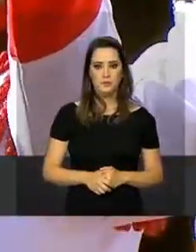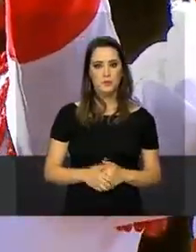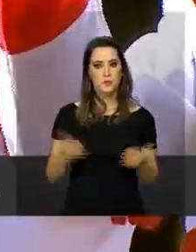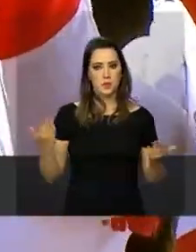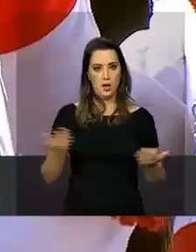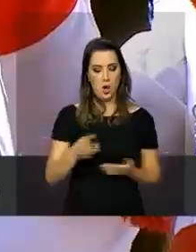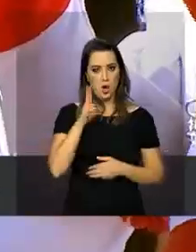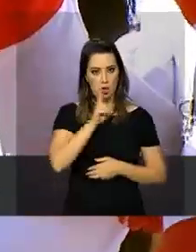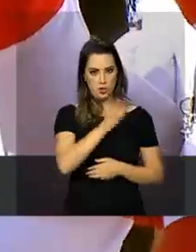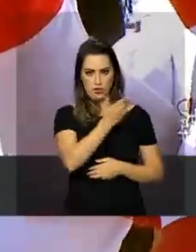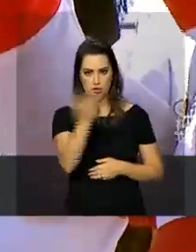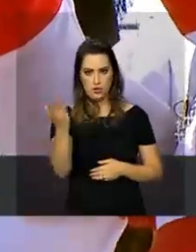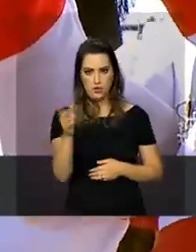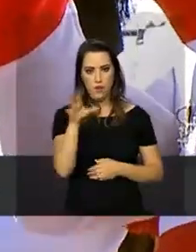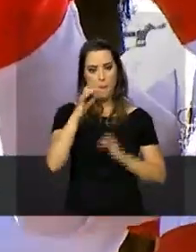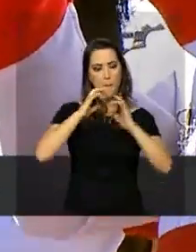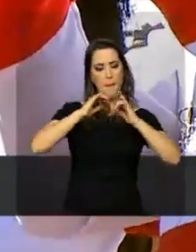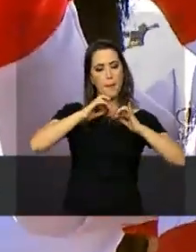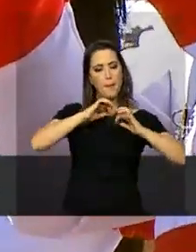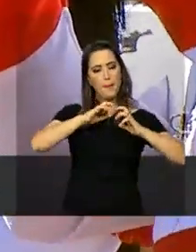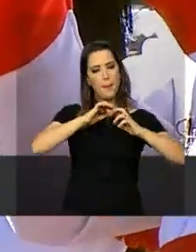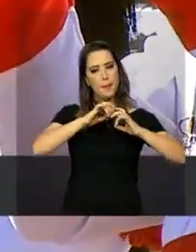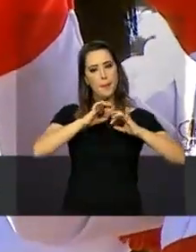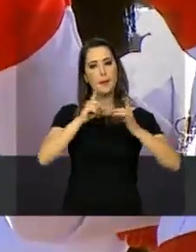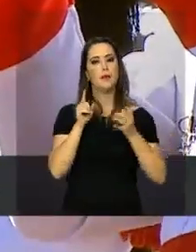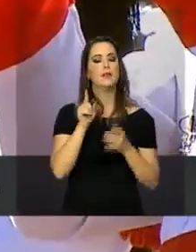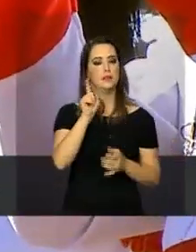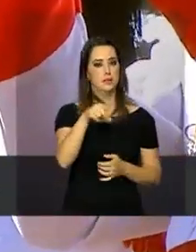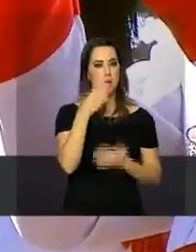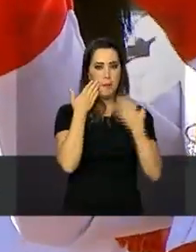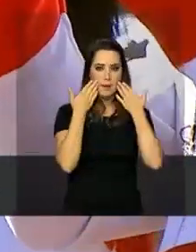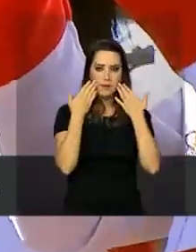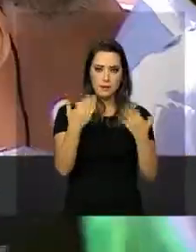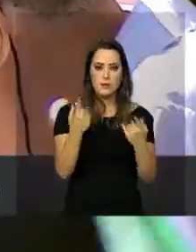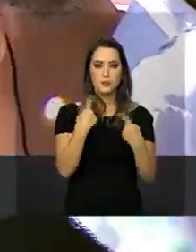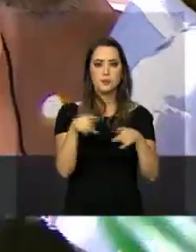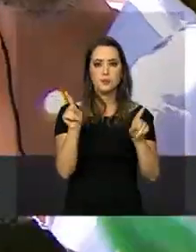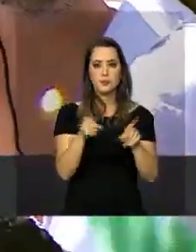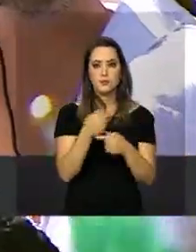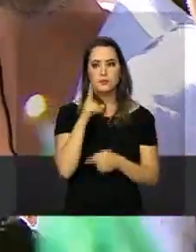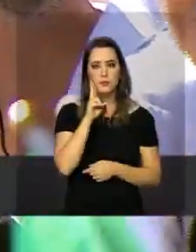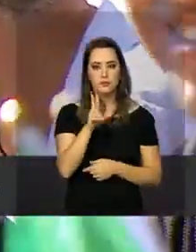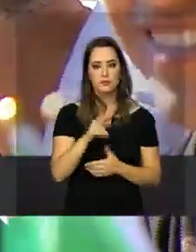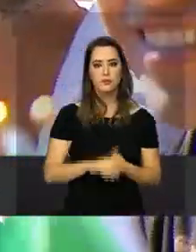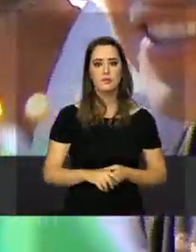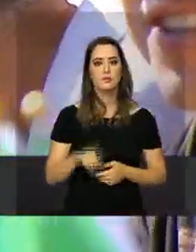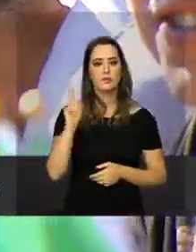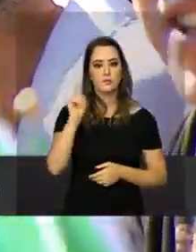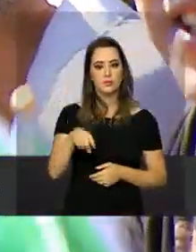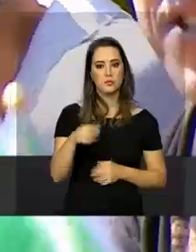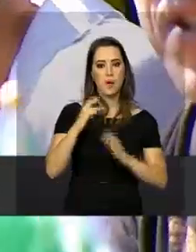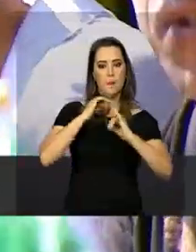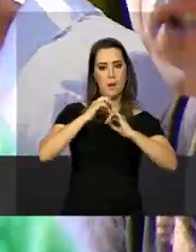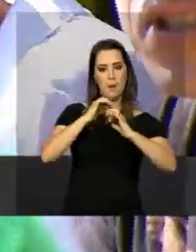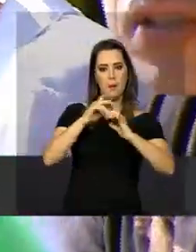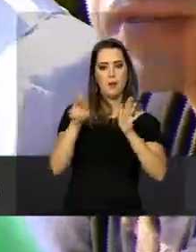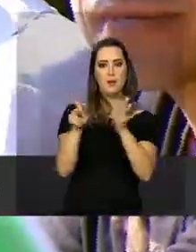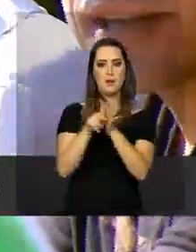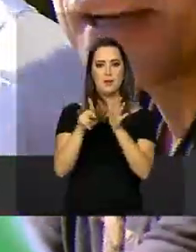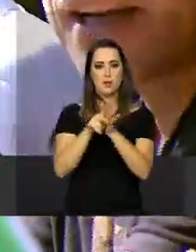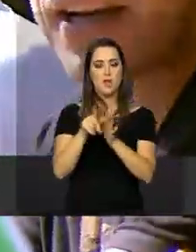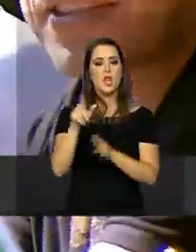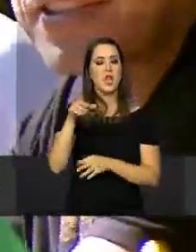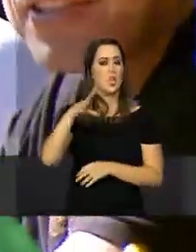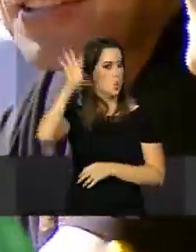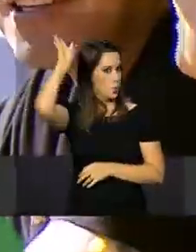Agora já estamos vendo aqui uma apresentação de uma banda. Essa aí é a nossa banda do Dragões da